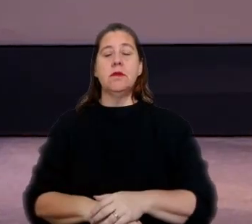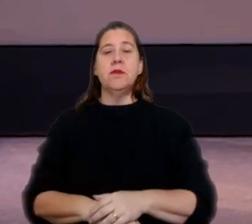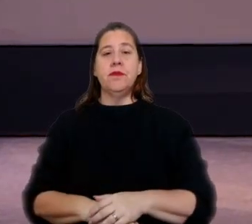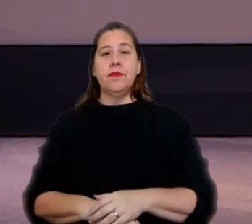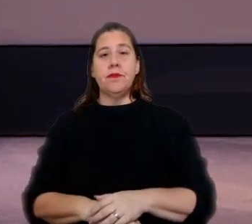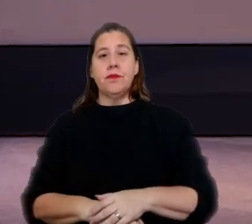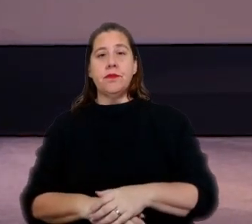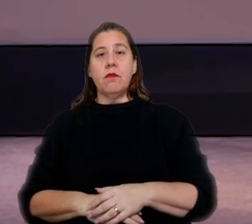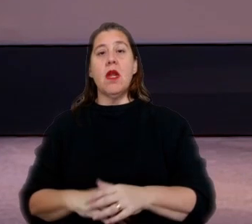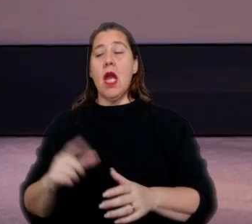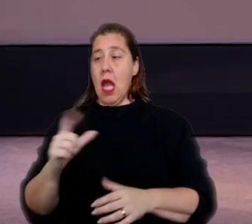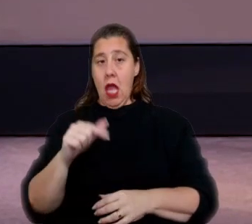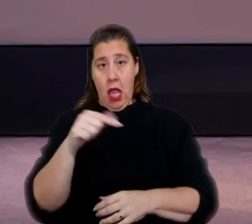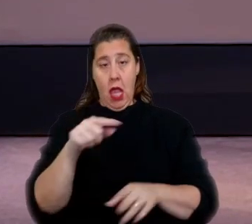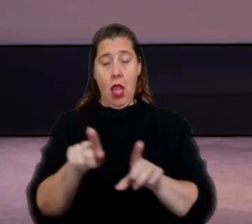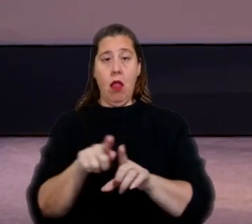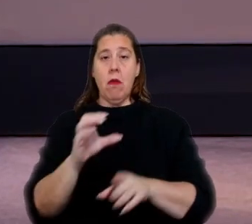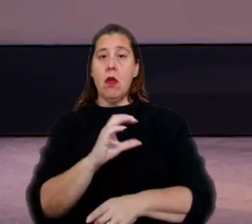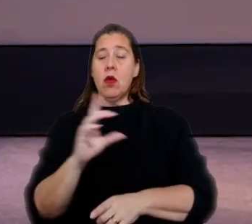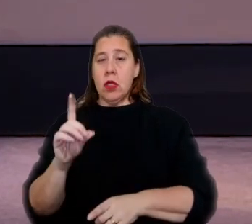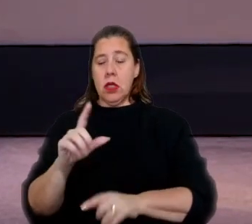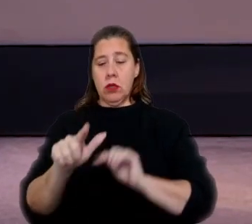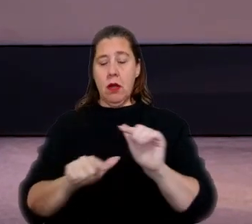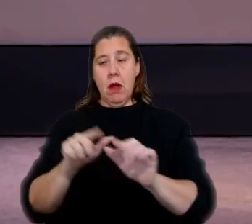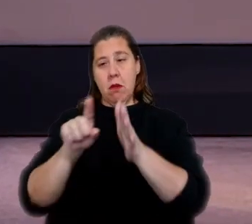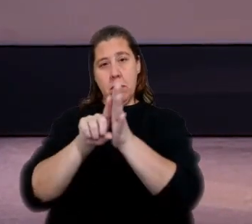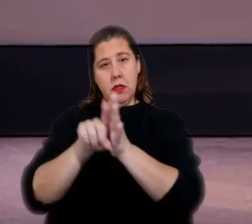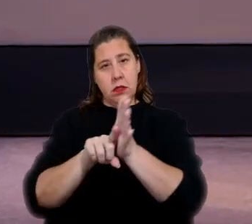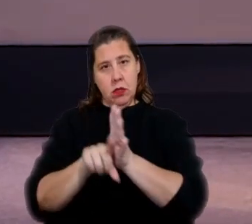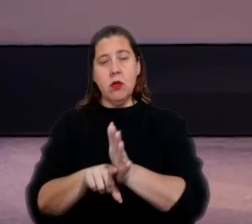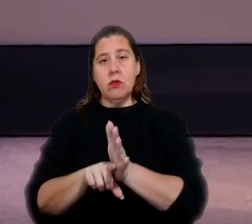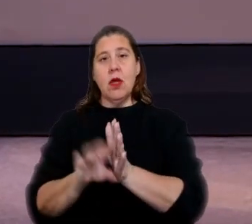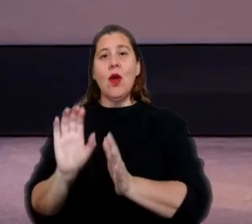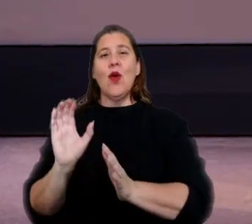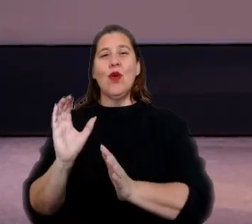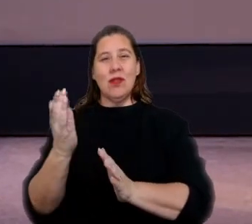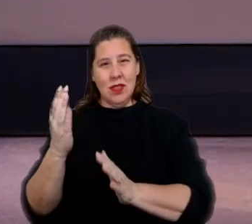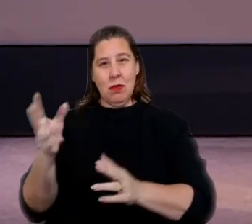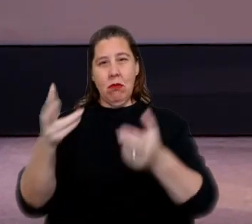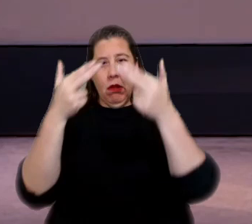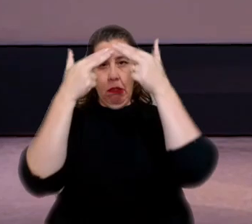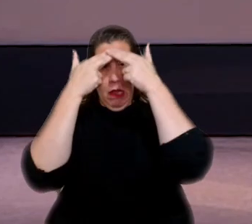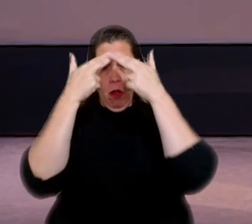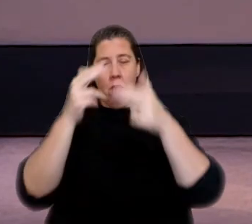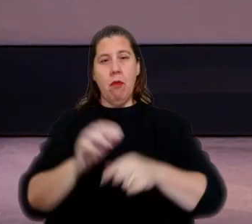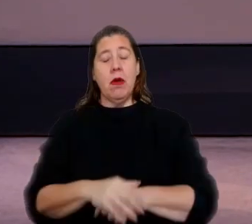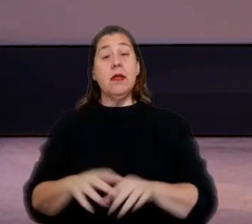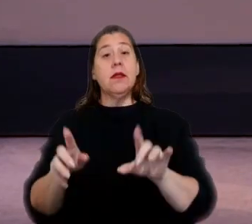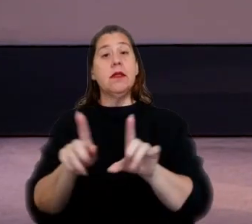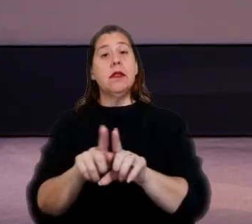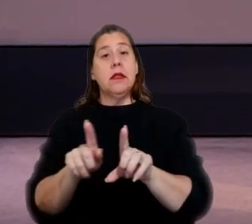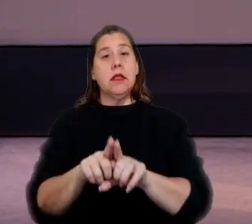do SED Sapientai. E ela coordena o grupo de trabalho e pesquisa Faces do Traumático, no mesmo